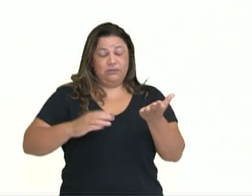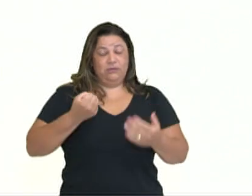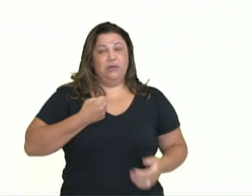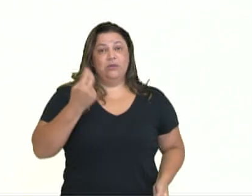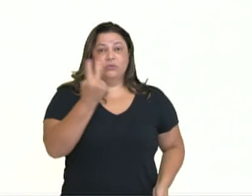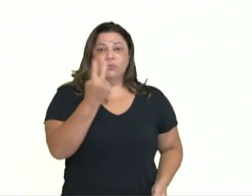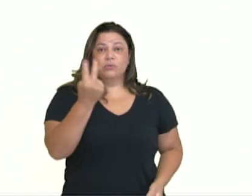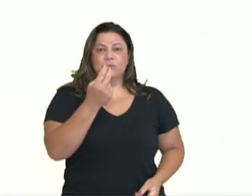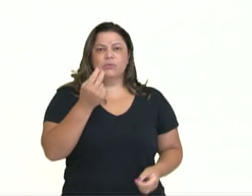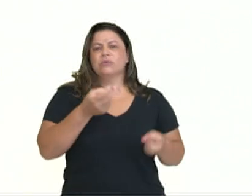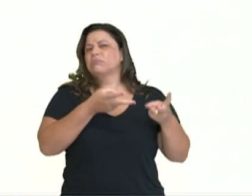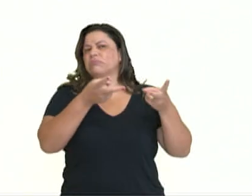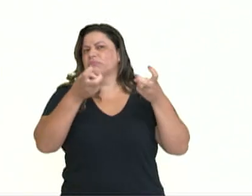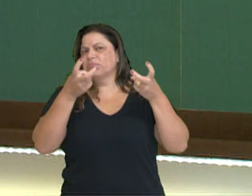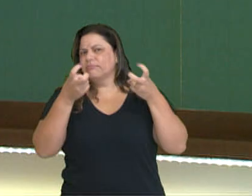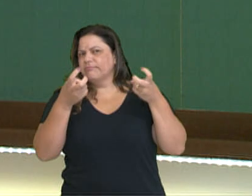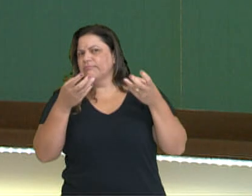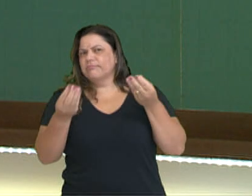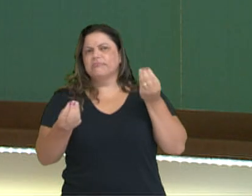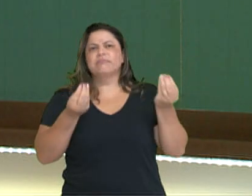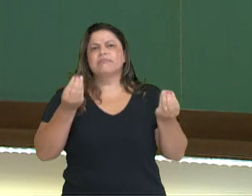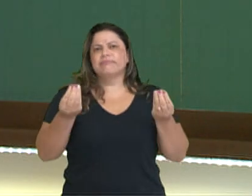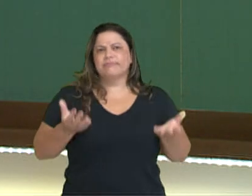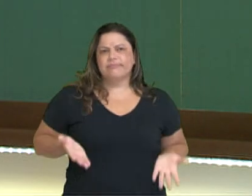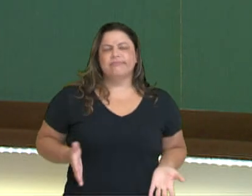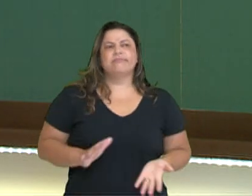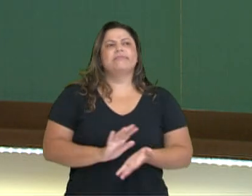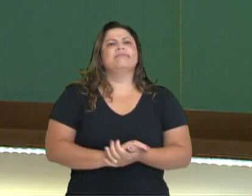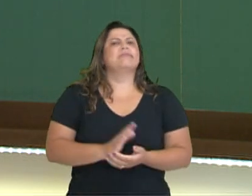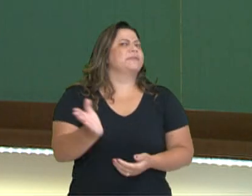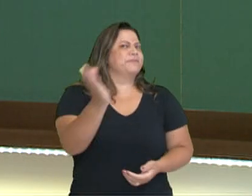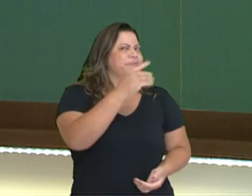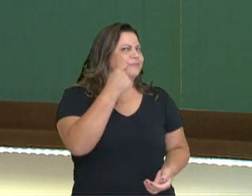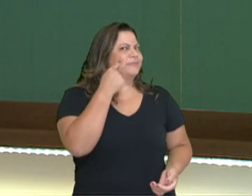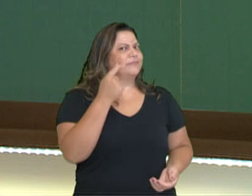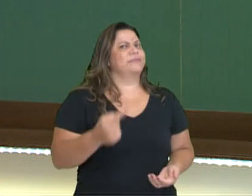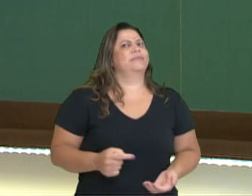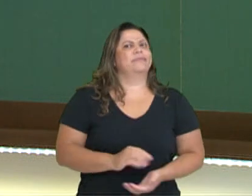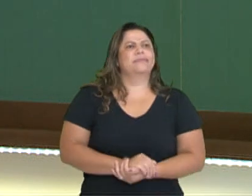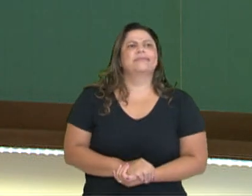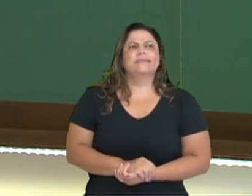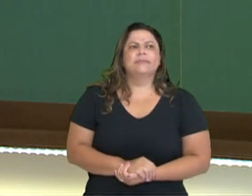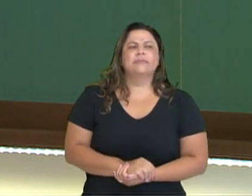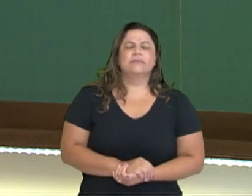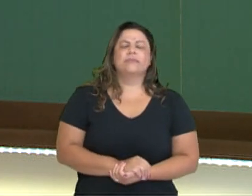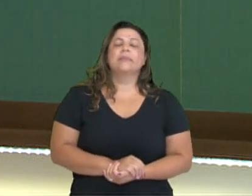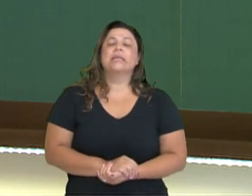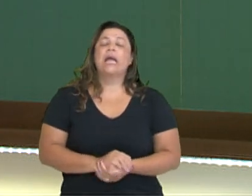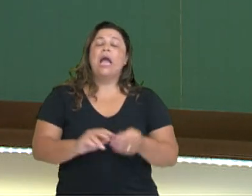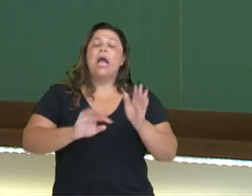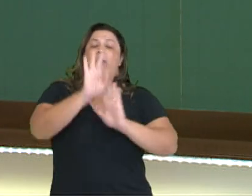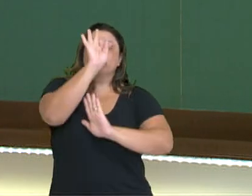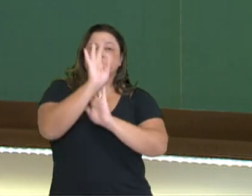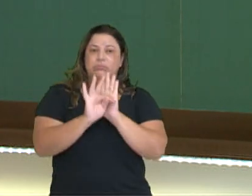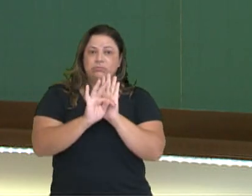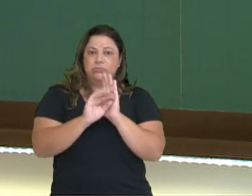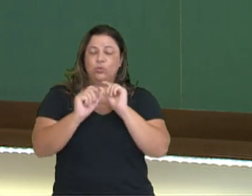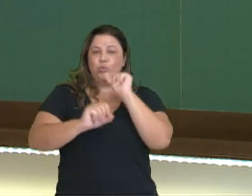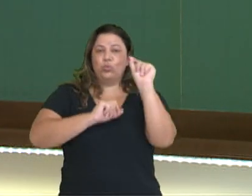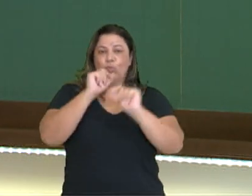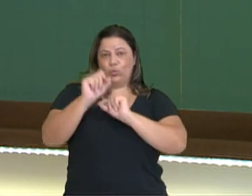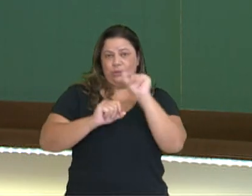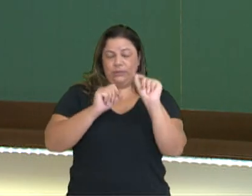vai analisar? Vem comigo. Algumas frases no texto aparecem incompletas. Você percebeu